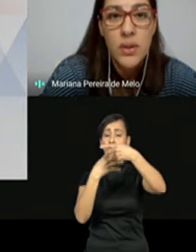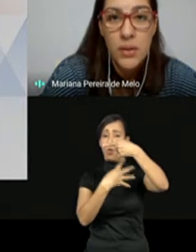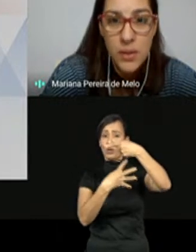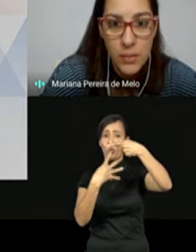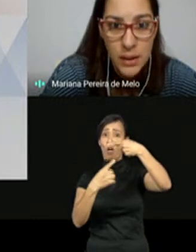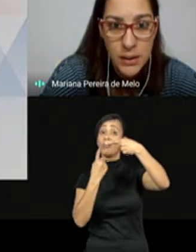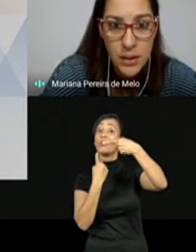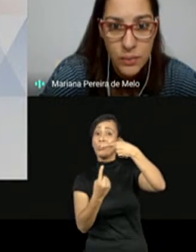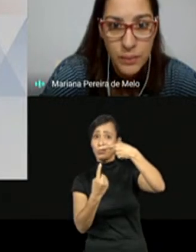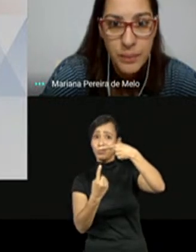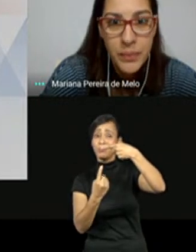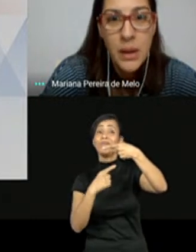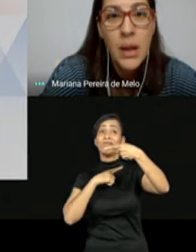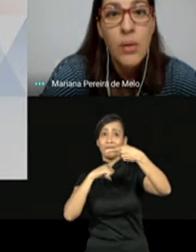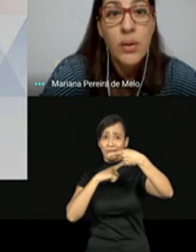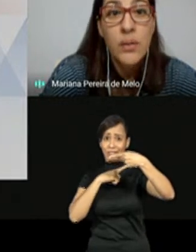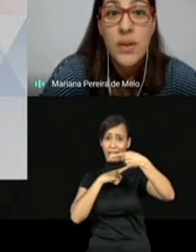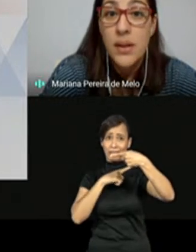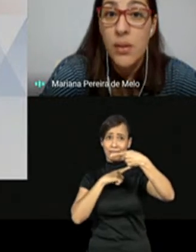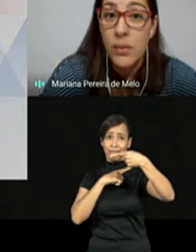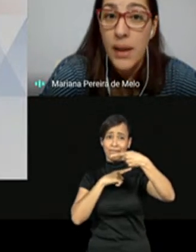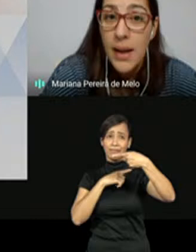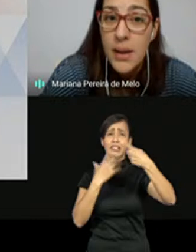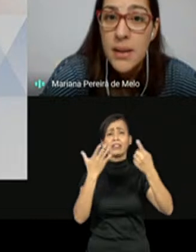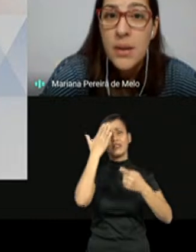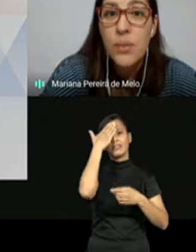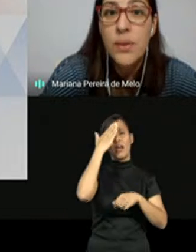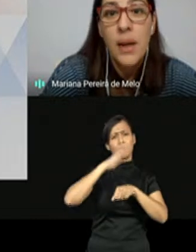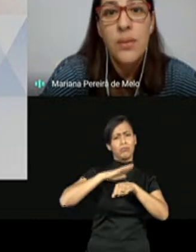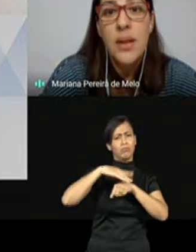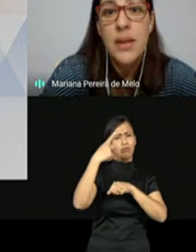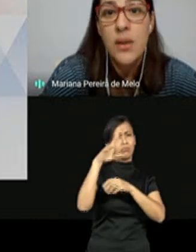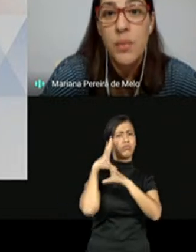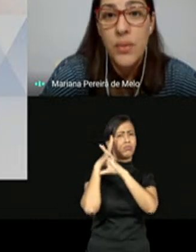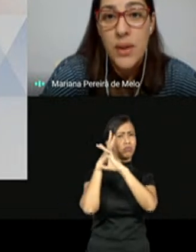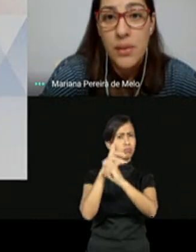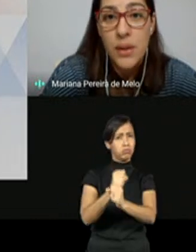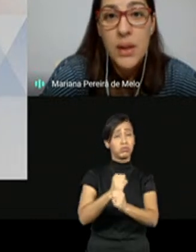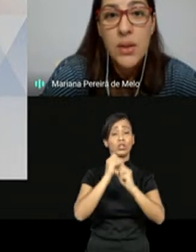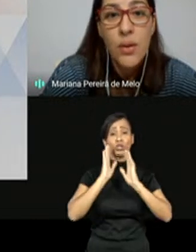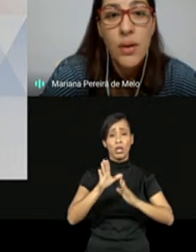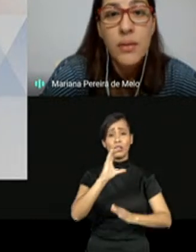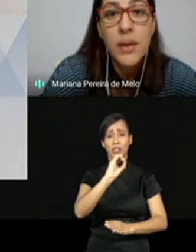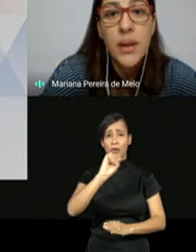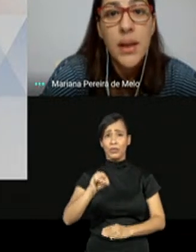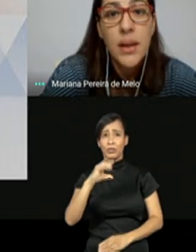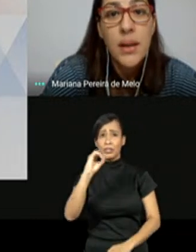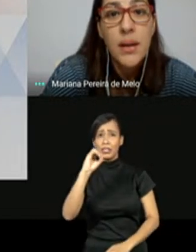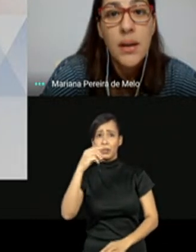sobre 441. Quando vocês calcularem, esse resultado dá